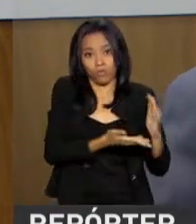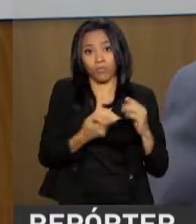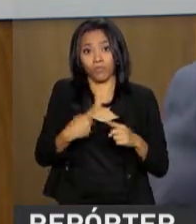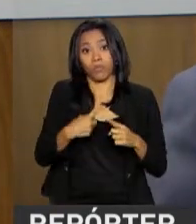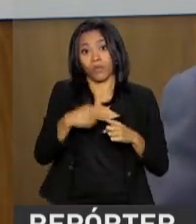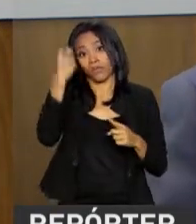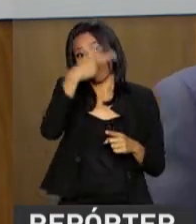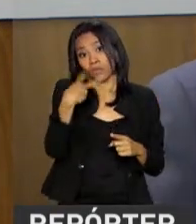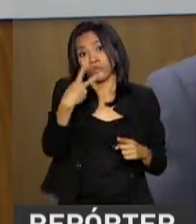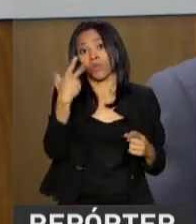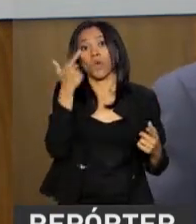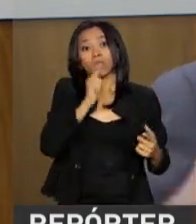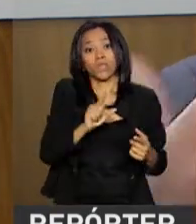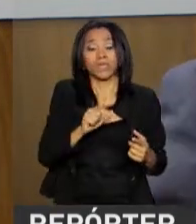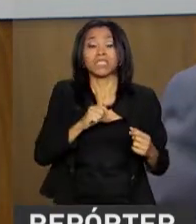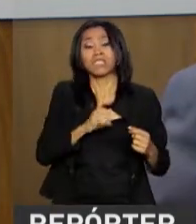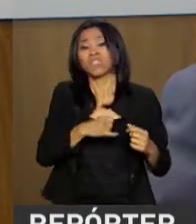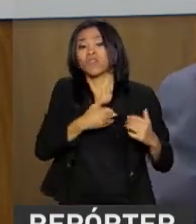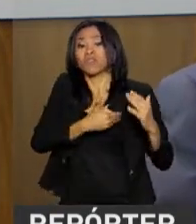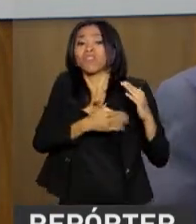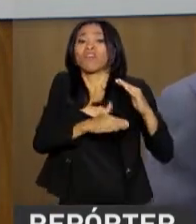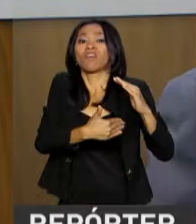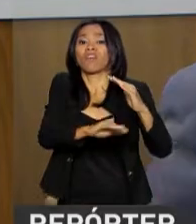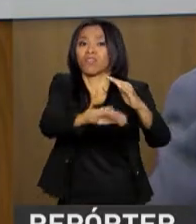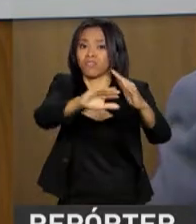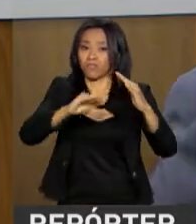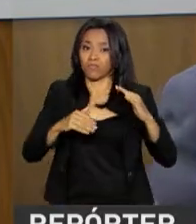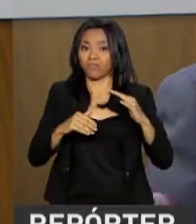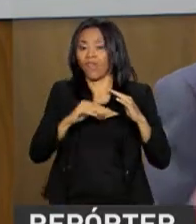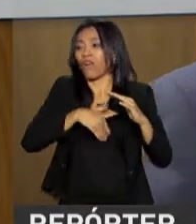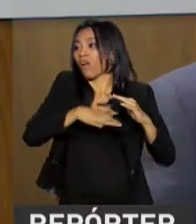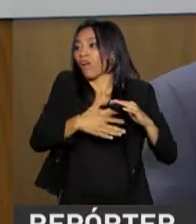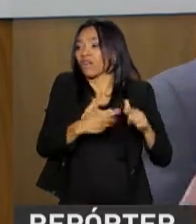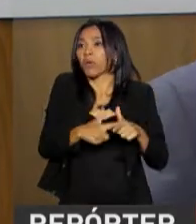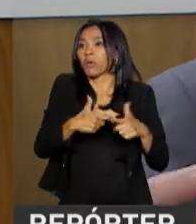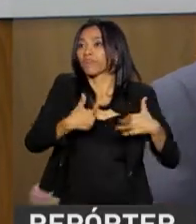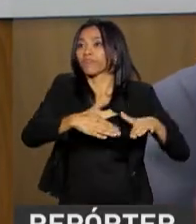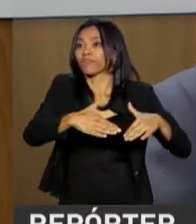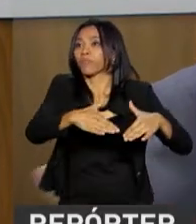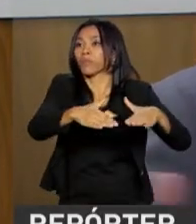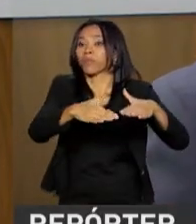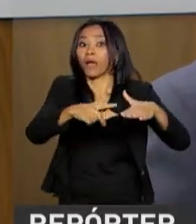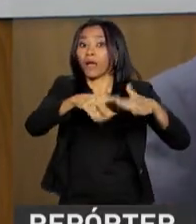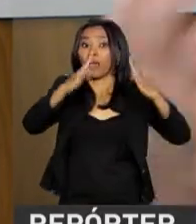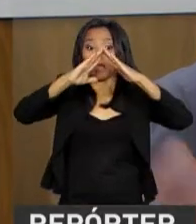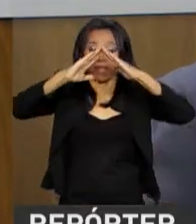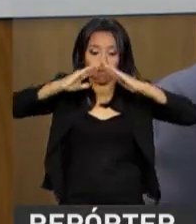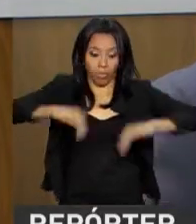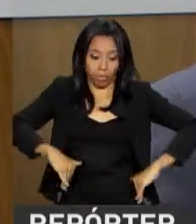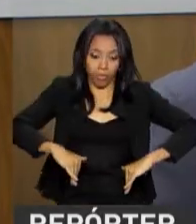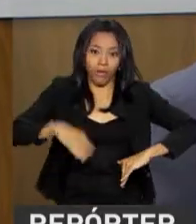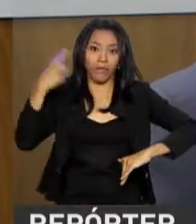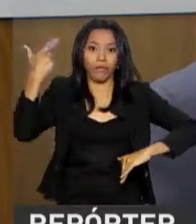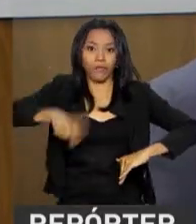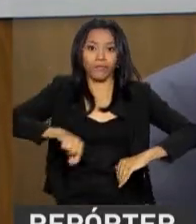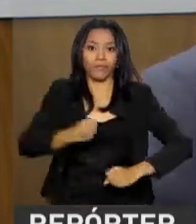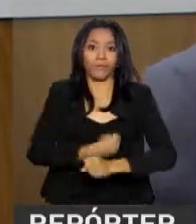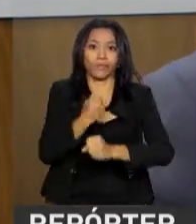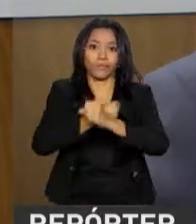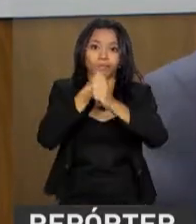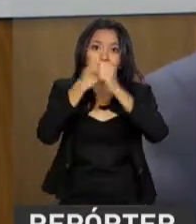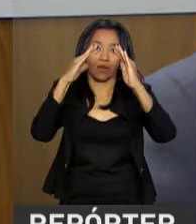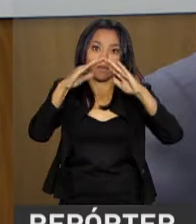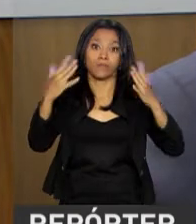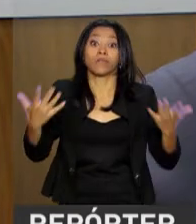duas horas a gente resolve isso empurra o problema com a barriga fingir que não existe a empurra empurra a casa cai vai ter que construir tudo de volta então é